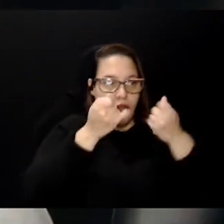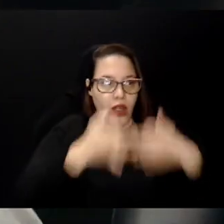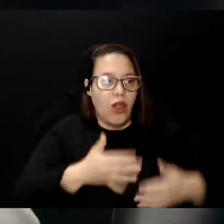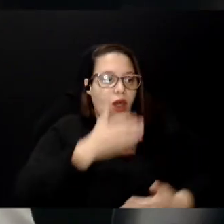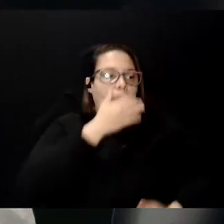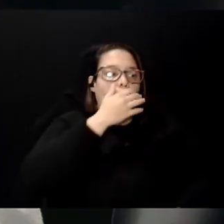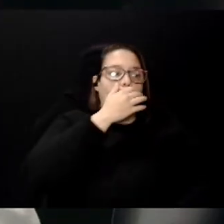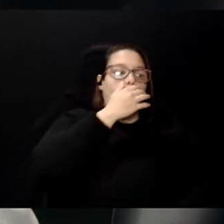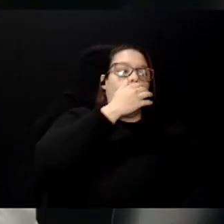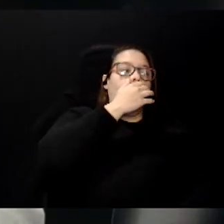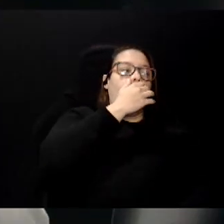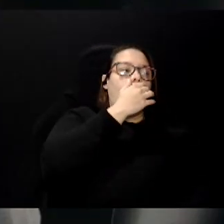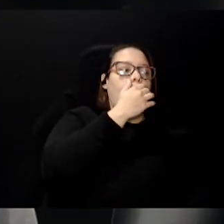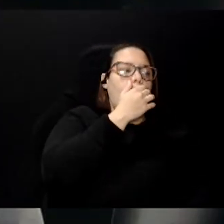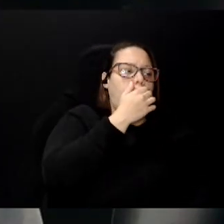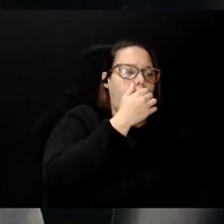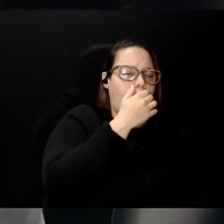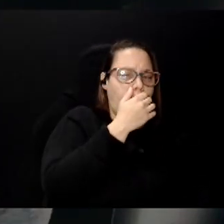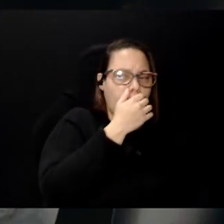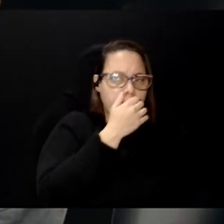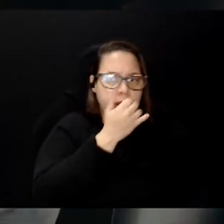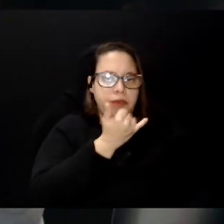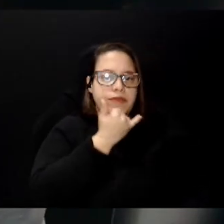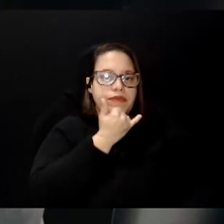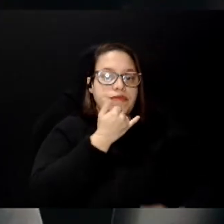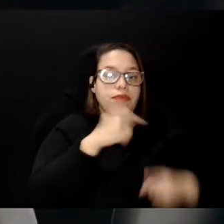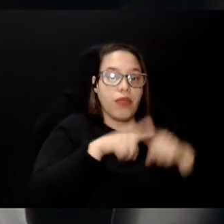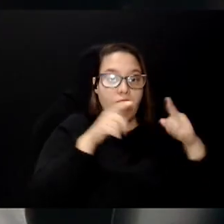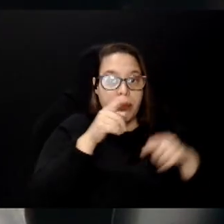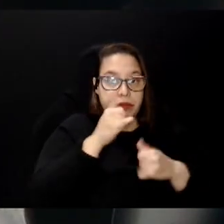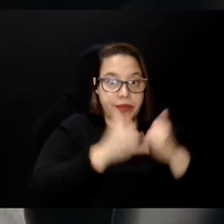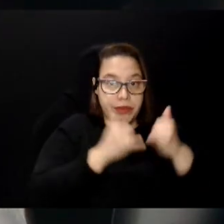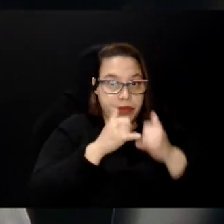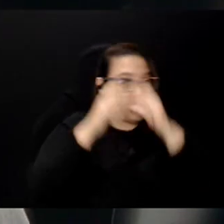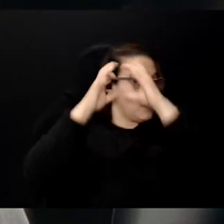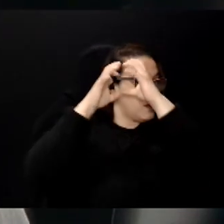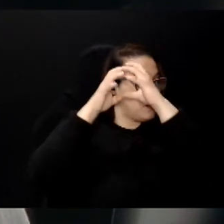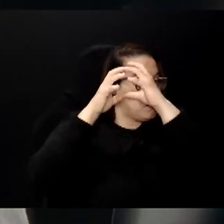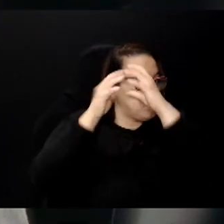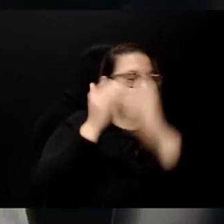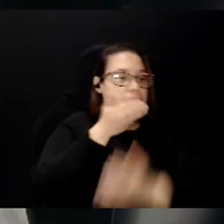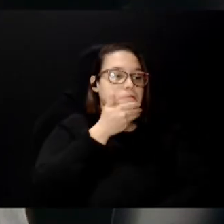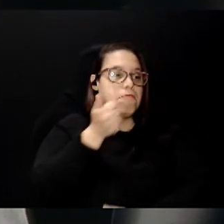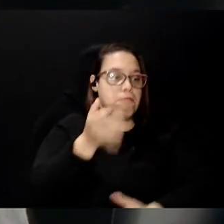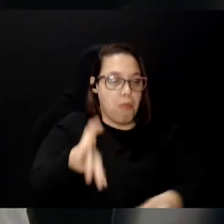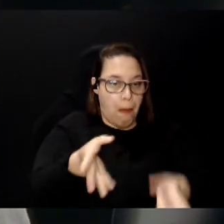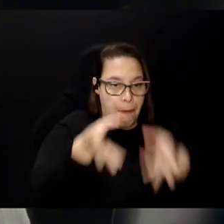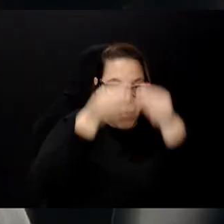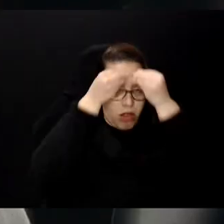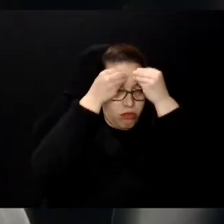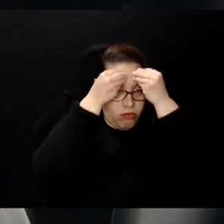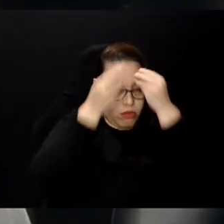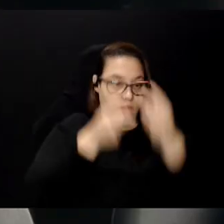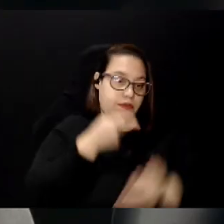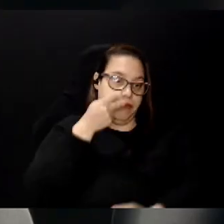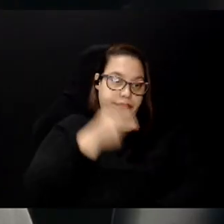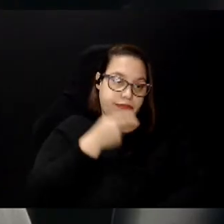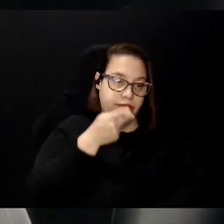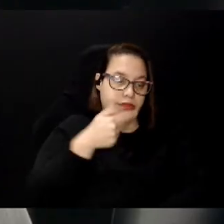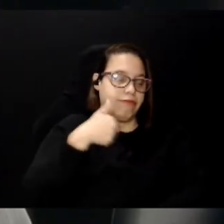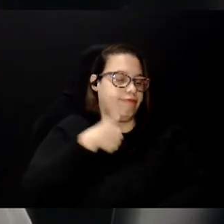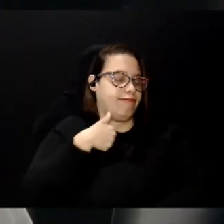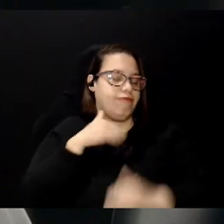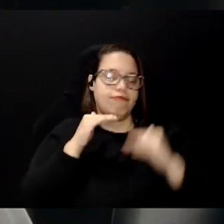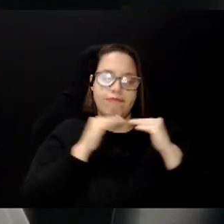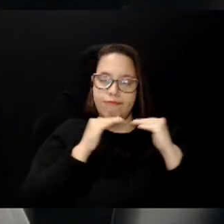cientificamente por que isso acontece, mas parece que é um cérebro mais propício a adquirir informações. Dito isso, eu sou super a favor de